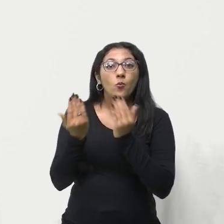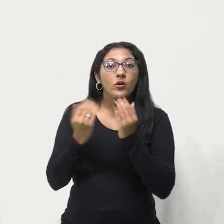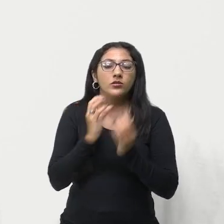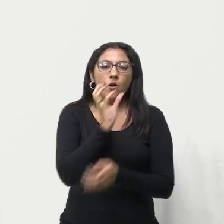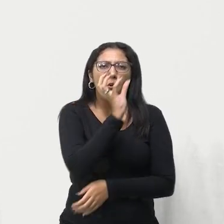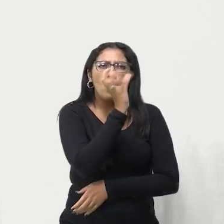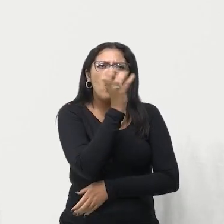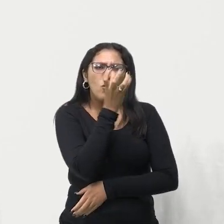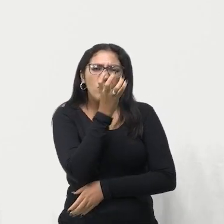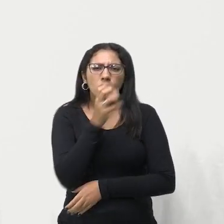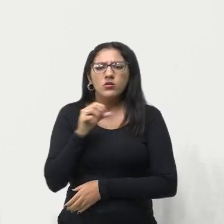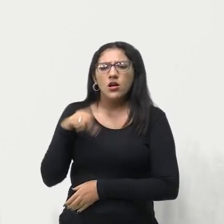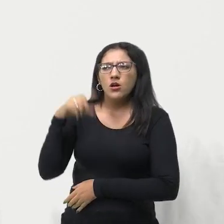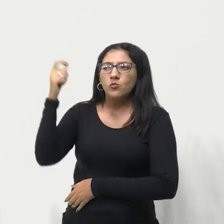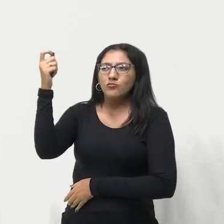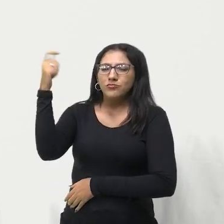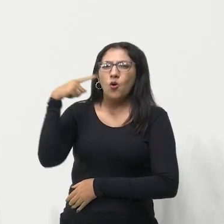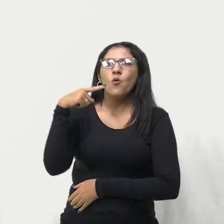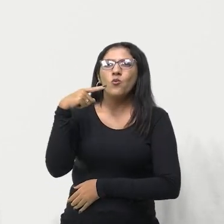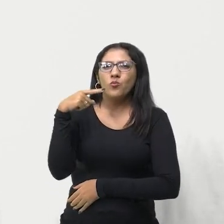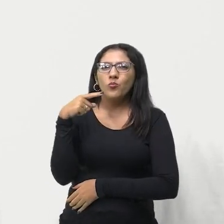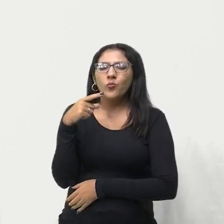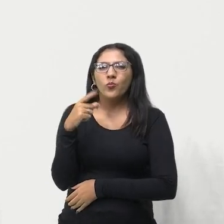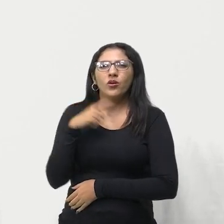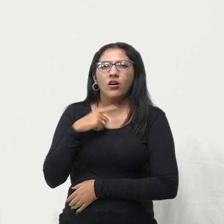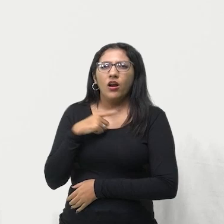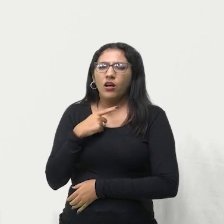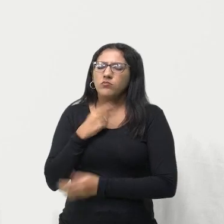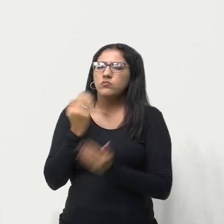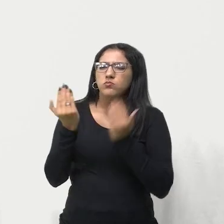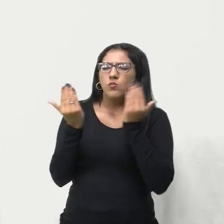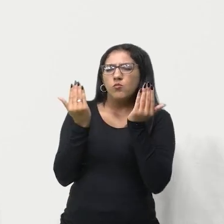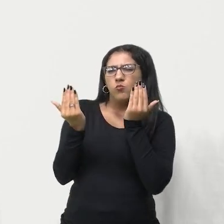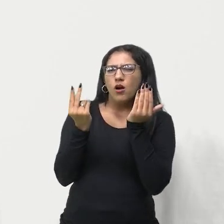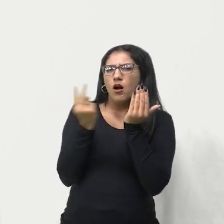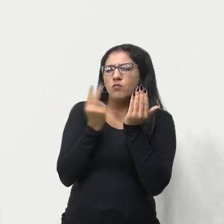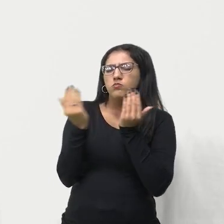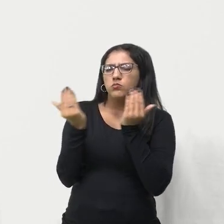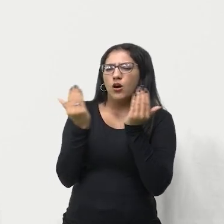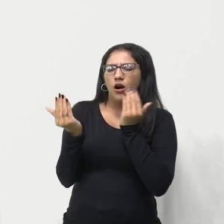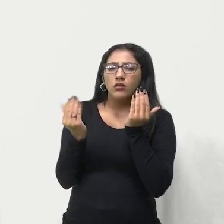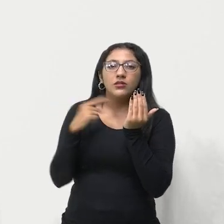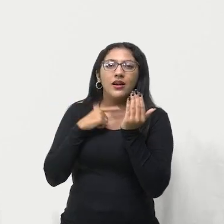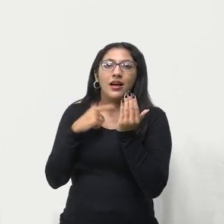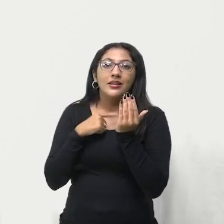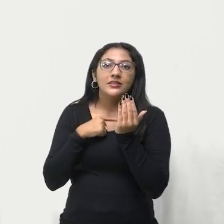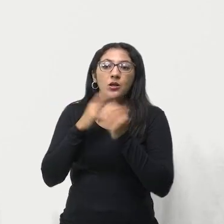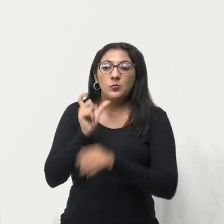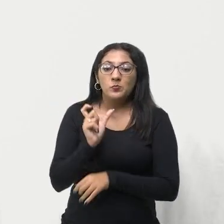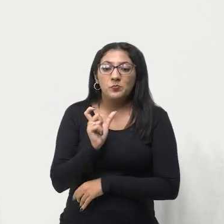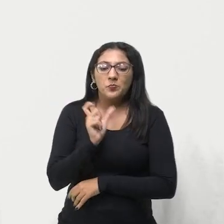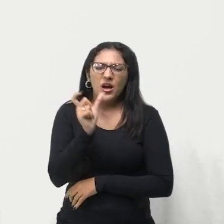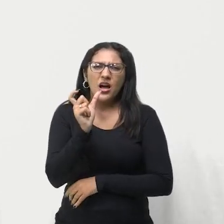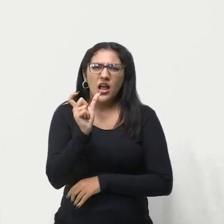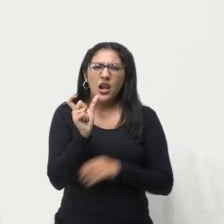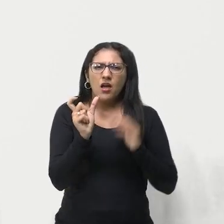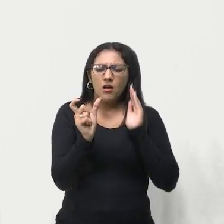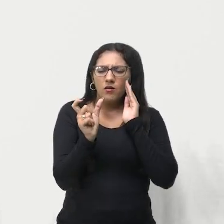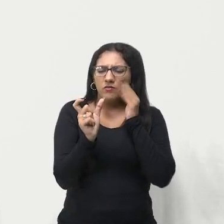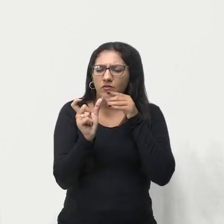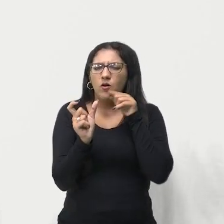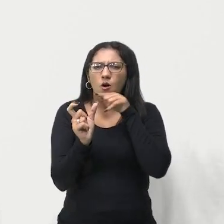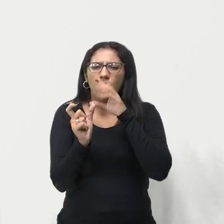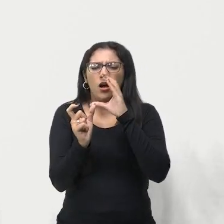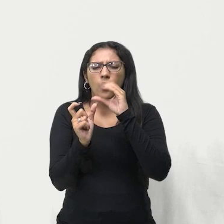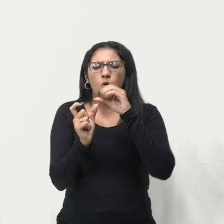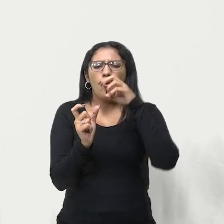luz do sol uma à outra por meio da característica que as torna comum e usei uma palavra evidente para